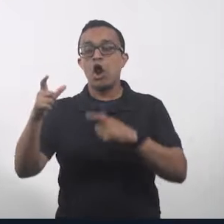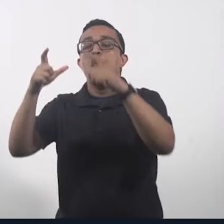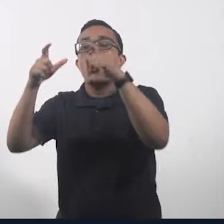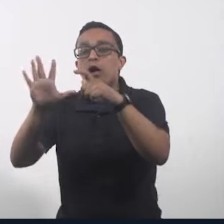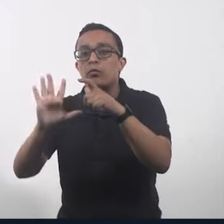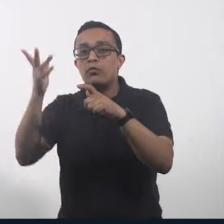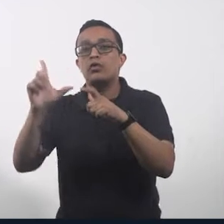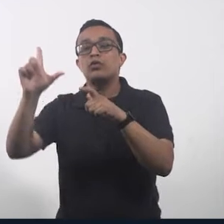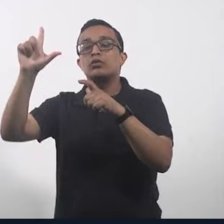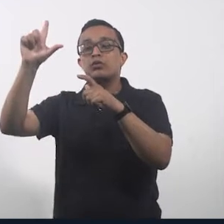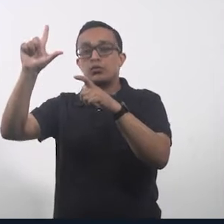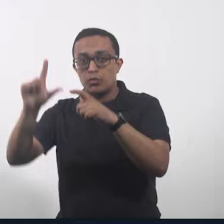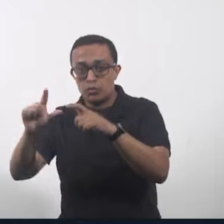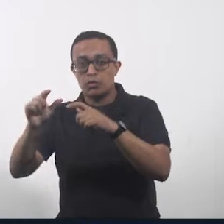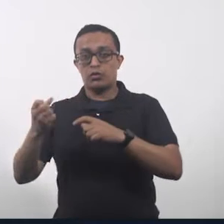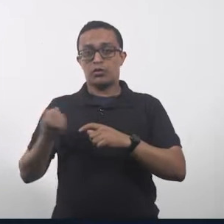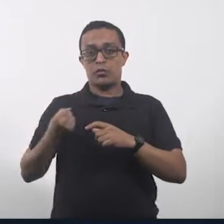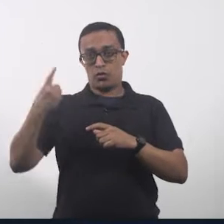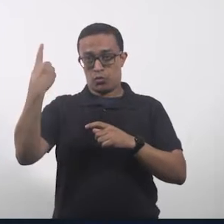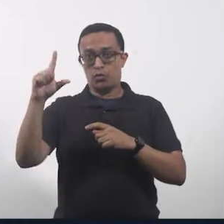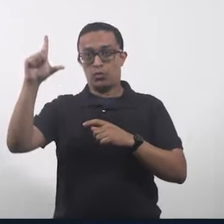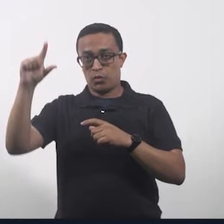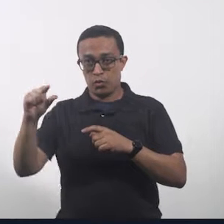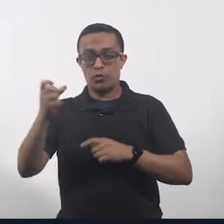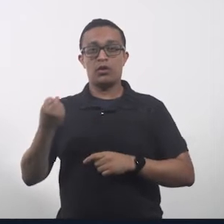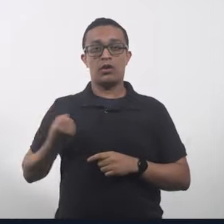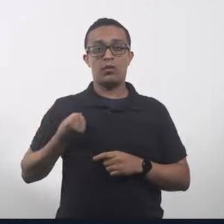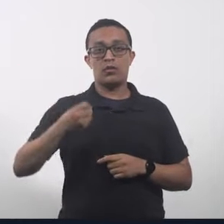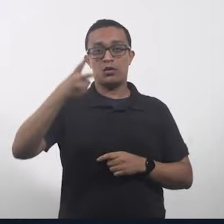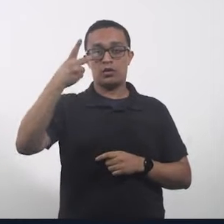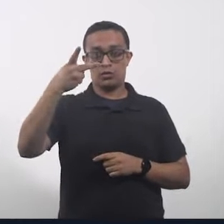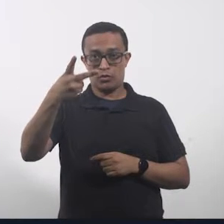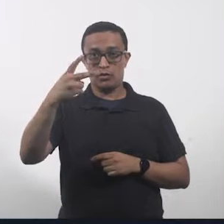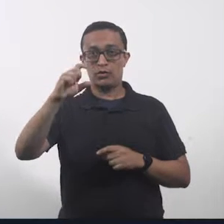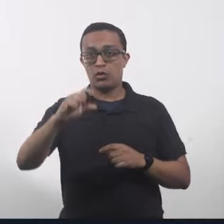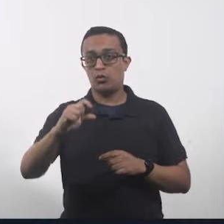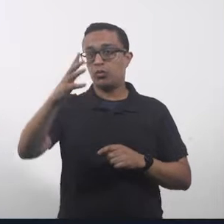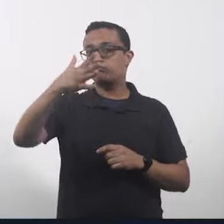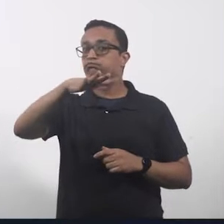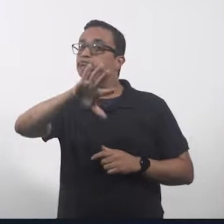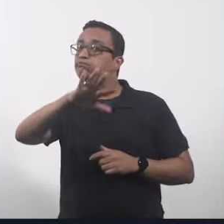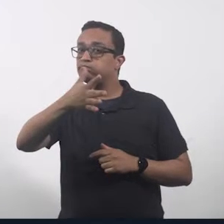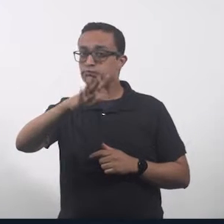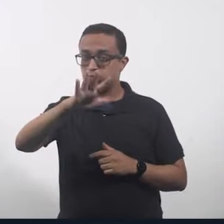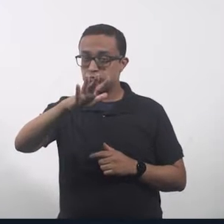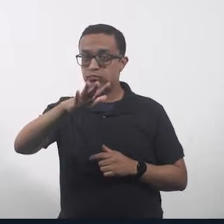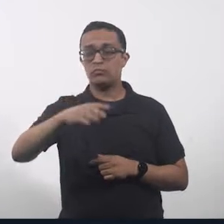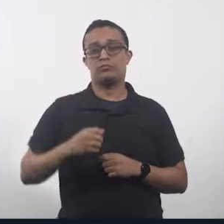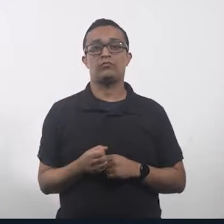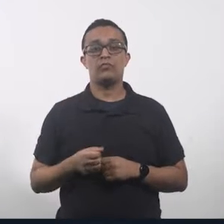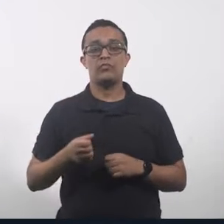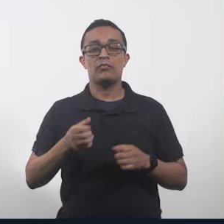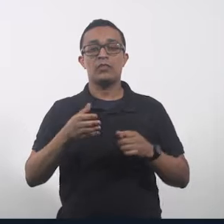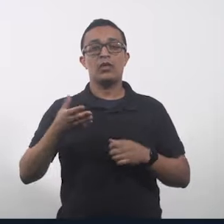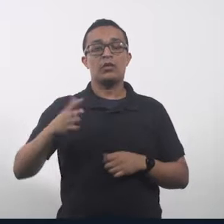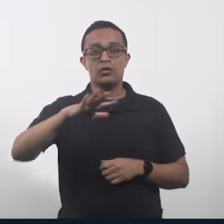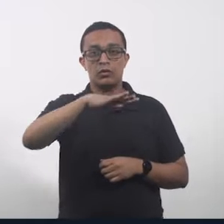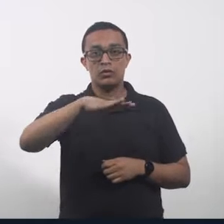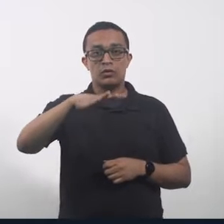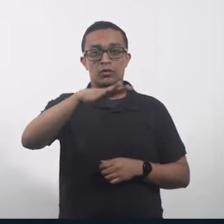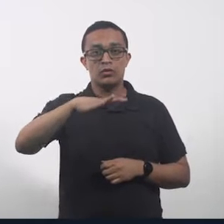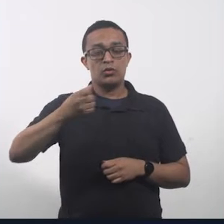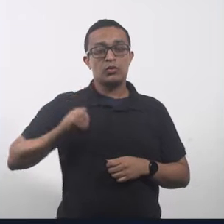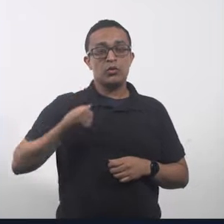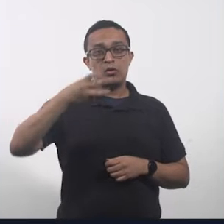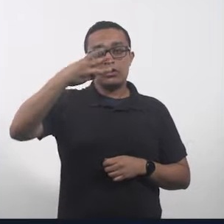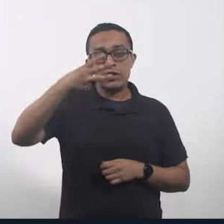localmente. O nível 2 de transmissão comunitária significa uma incidência moderada de casos. O nível 3